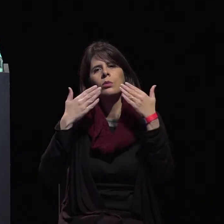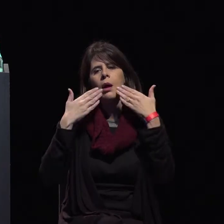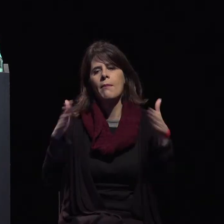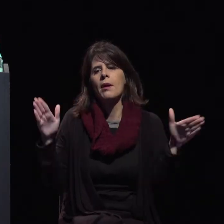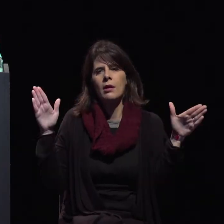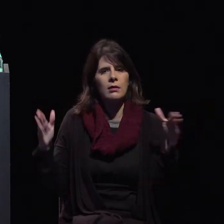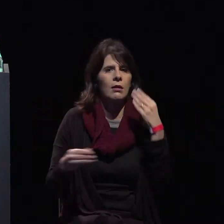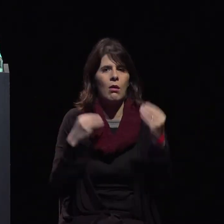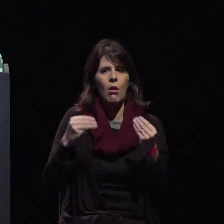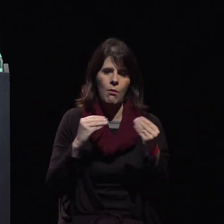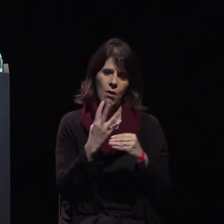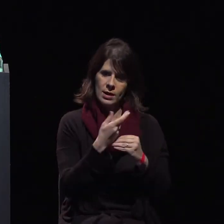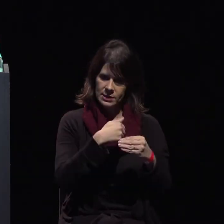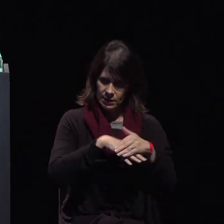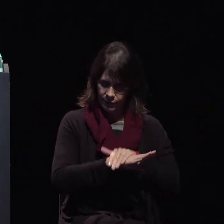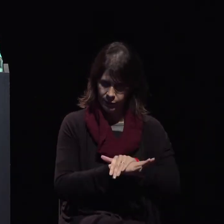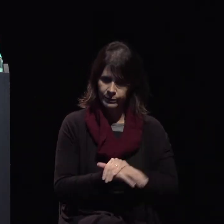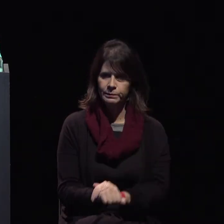nosso acervo.